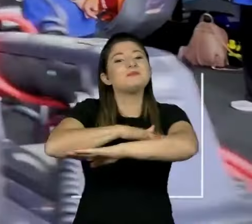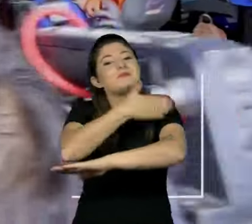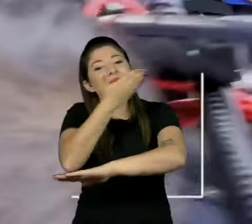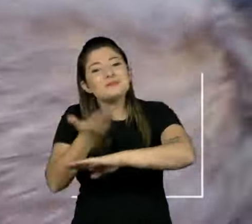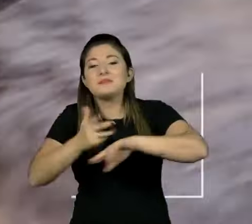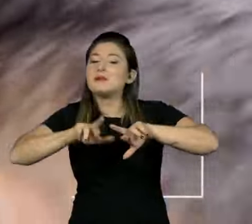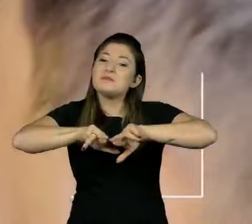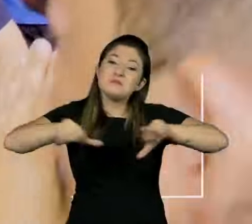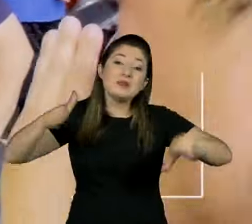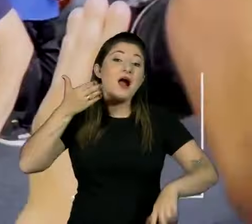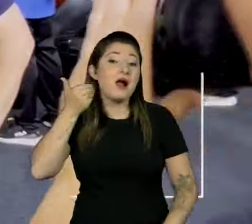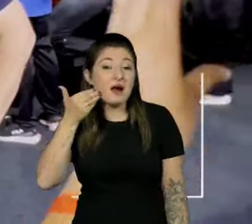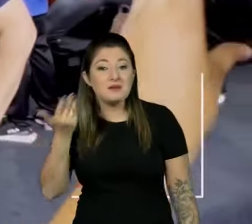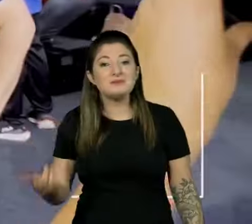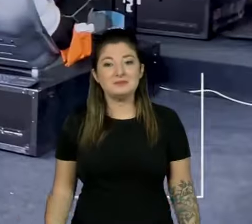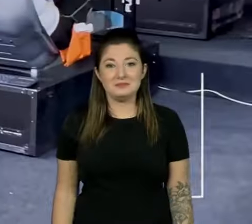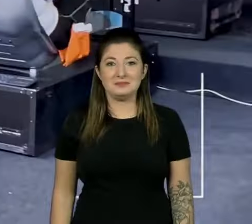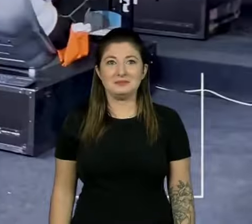atividades.